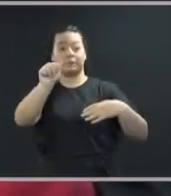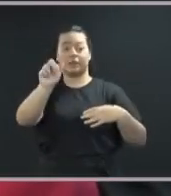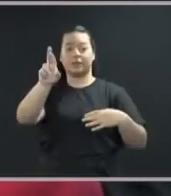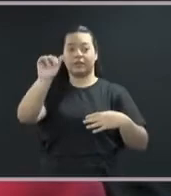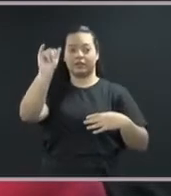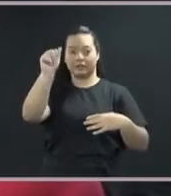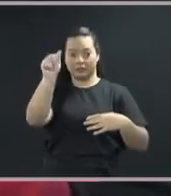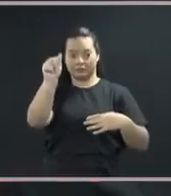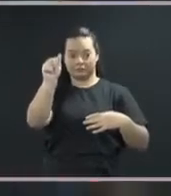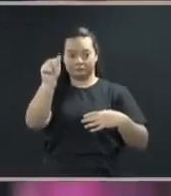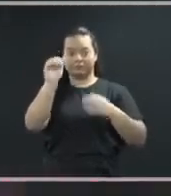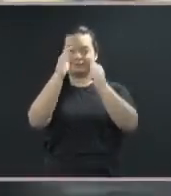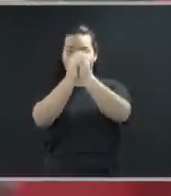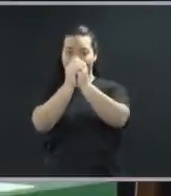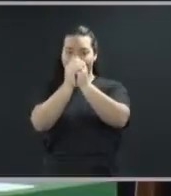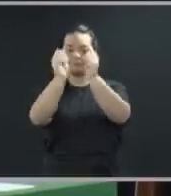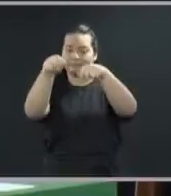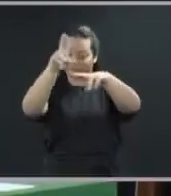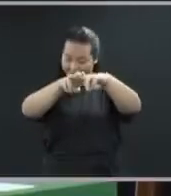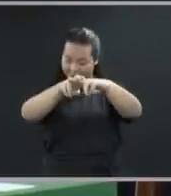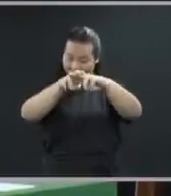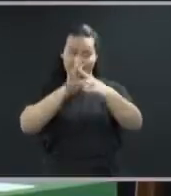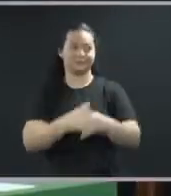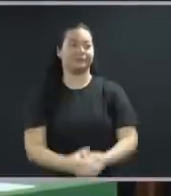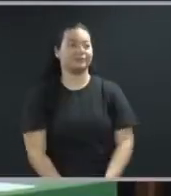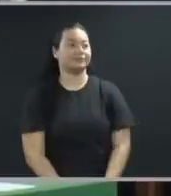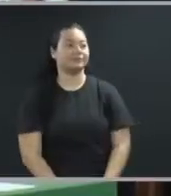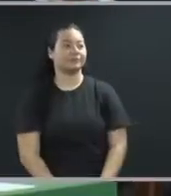Amém. Pode sentar, Marcos.